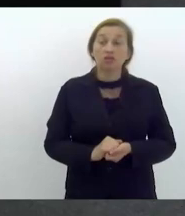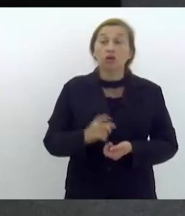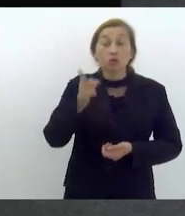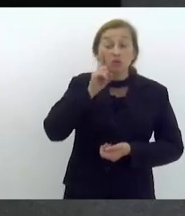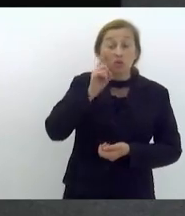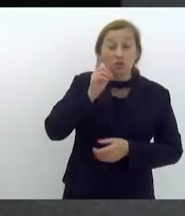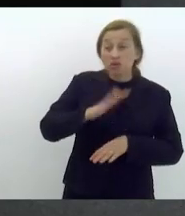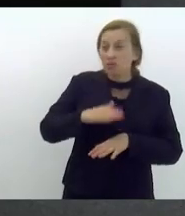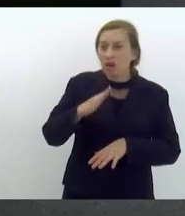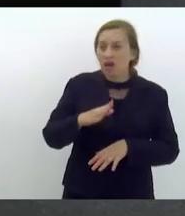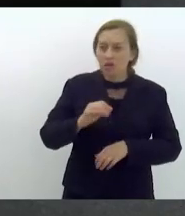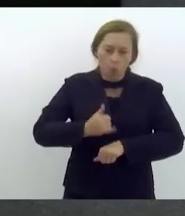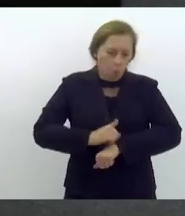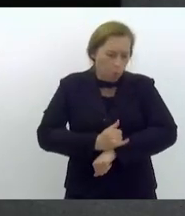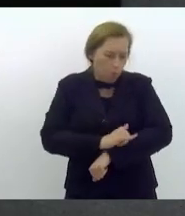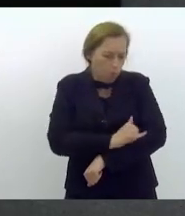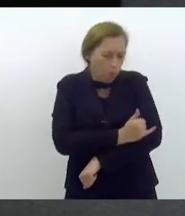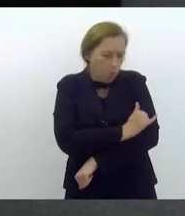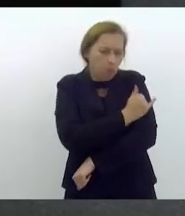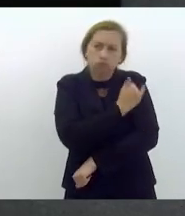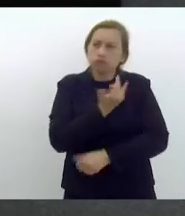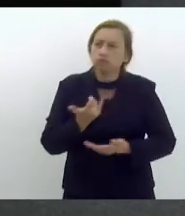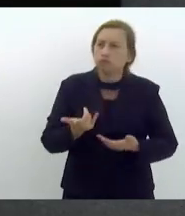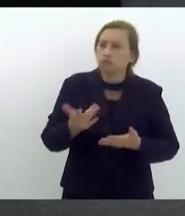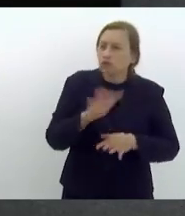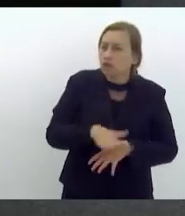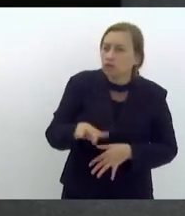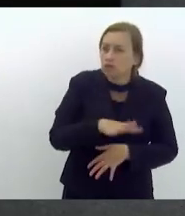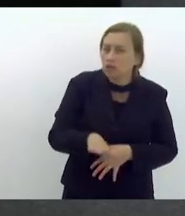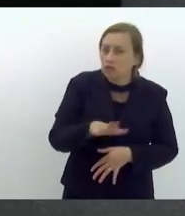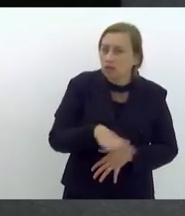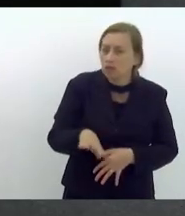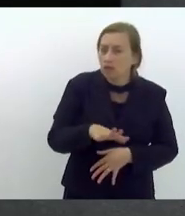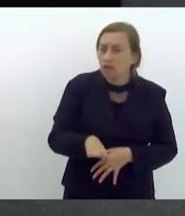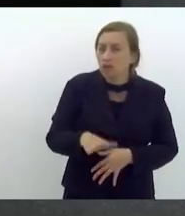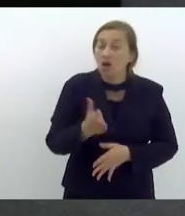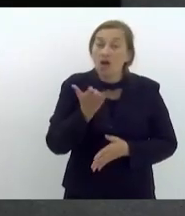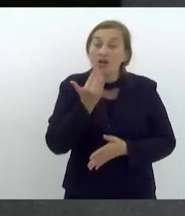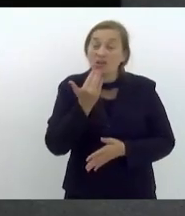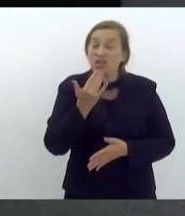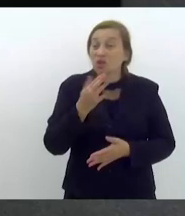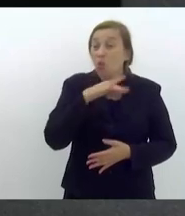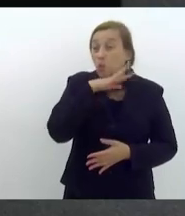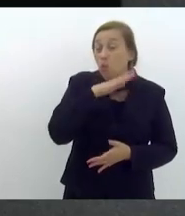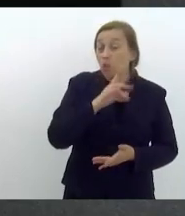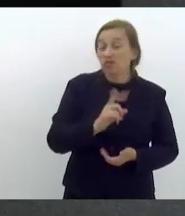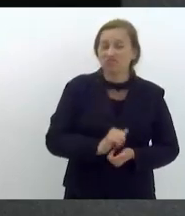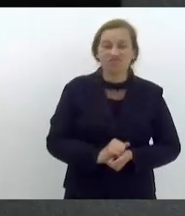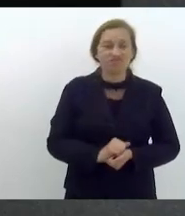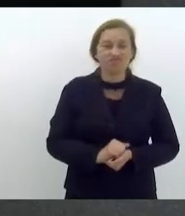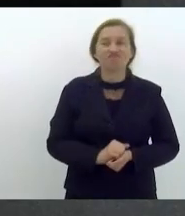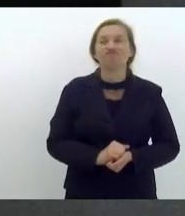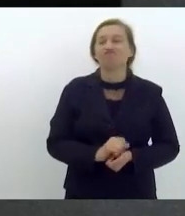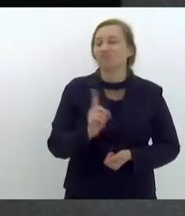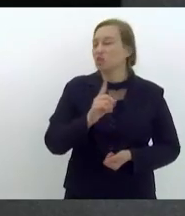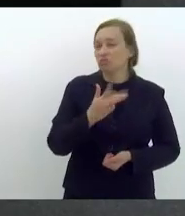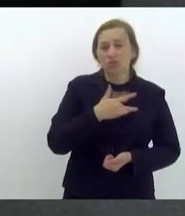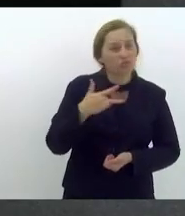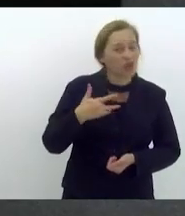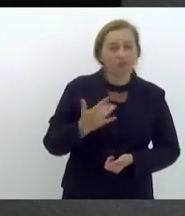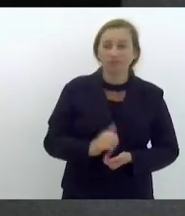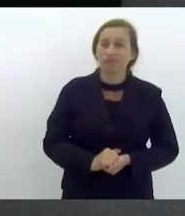dia mais obesidade nas nossas crianças devido à questão da alimentação não se adequada no sistema alimentação saudável